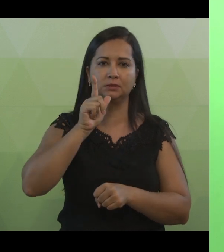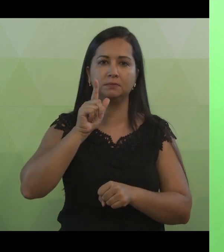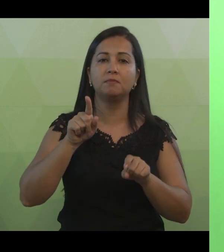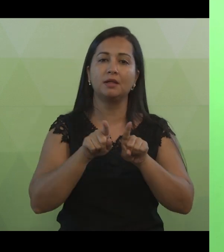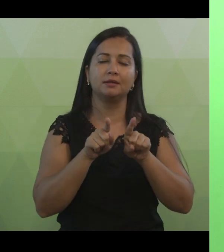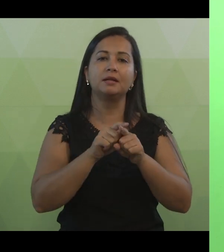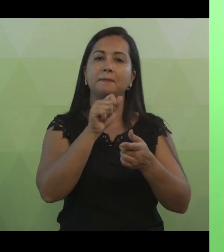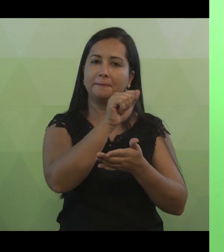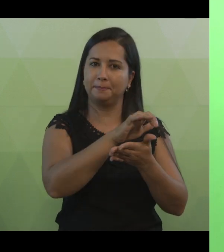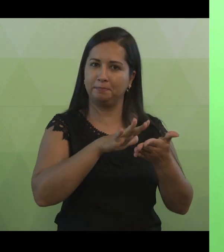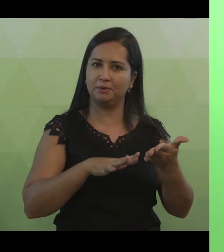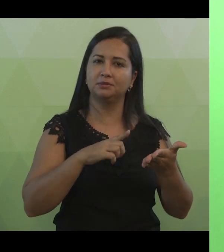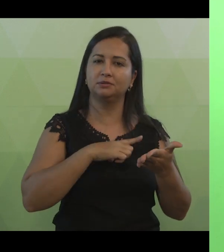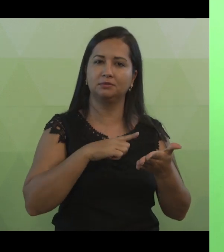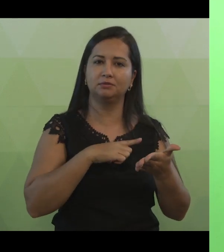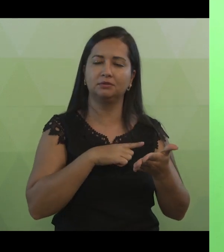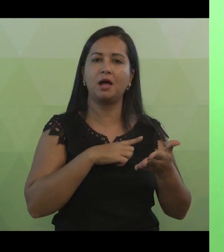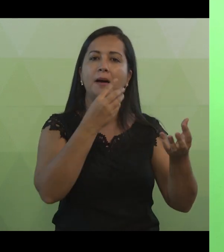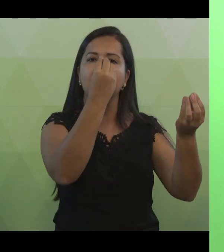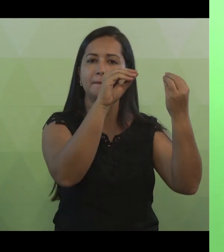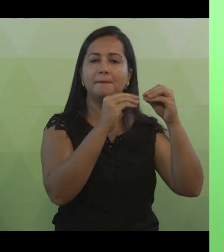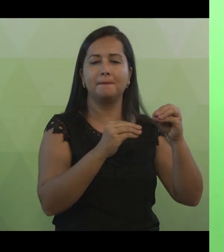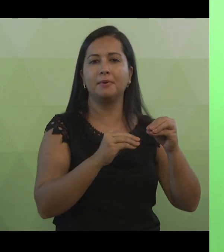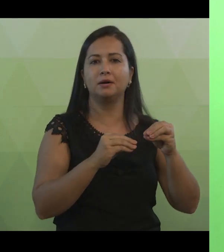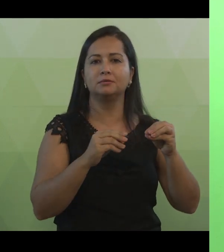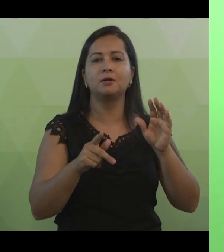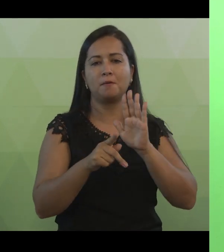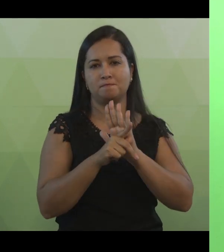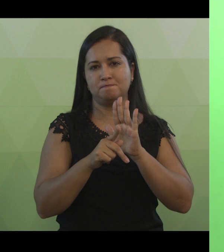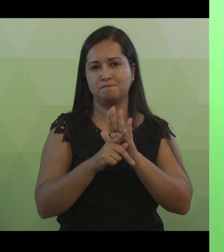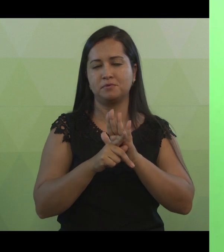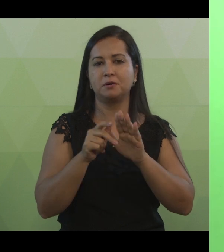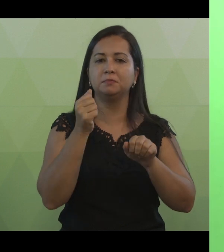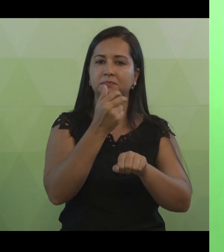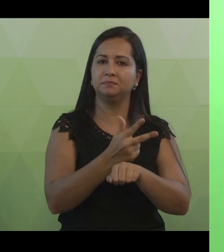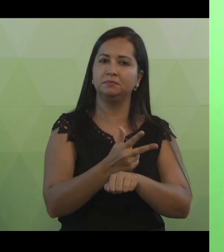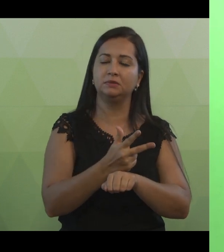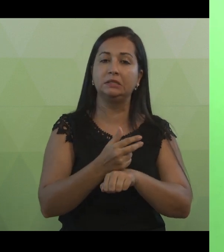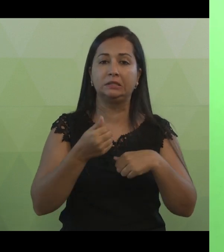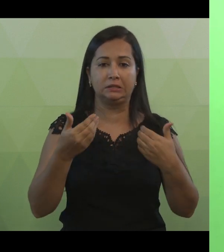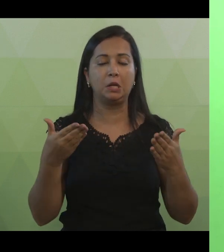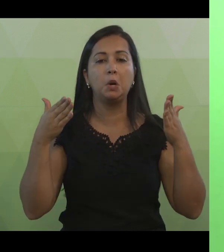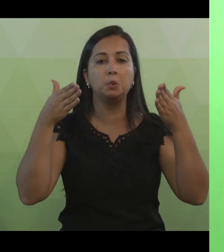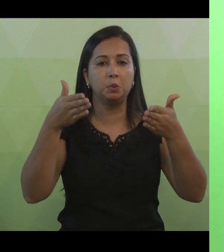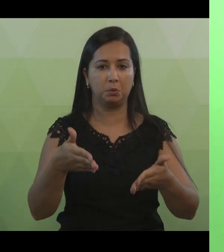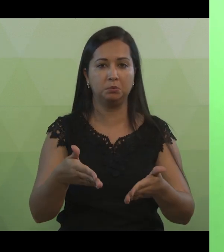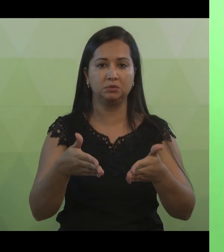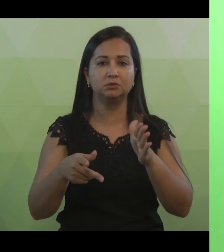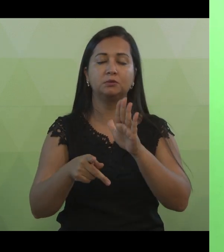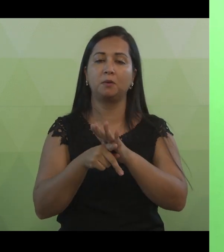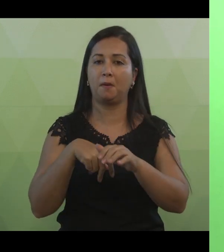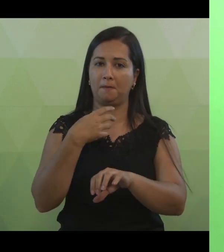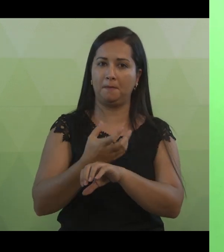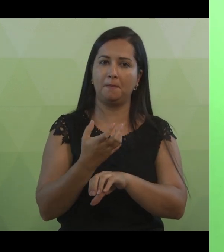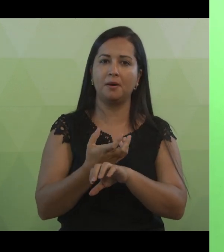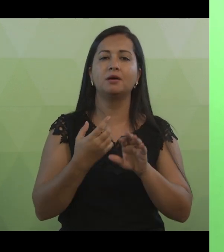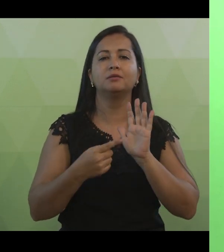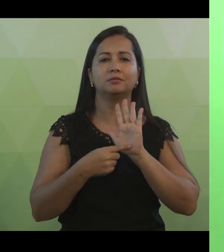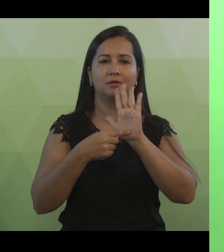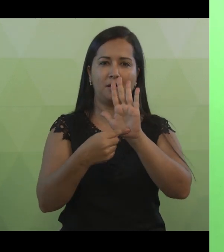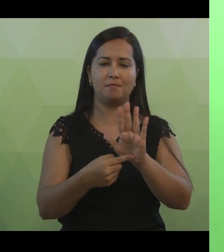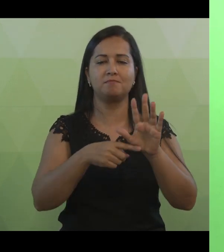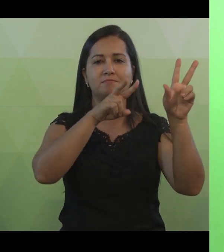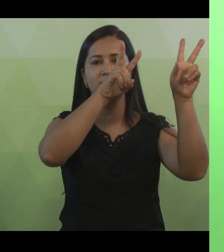as atividades propostas e comente no fórum da semana. O objetivo dessa disciplina foi de apresentar a vocês conceitos